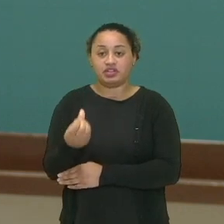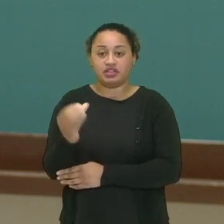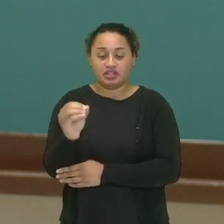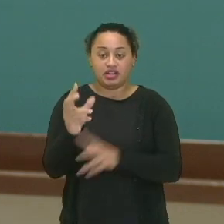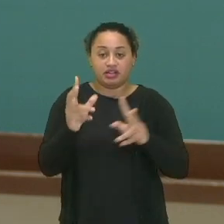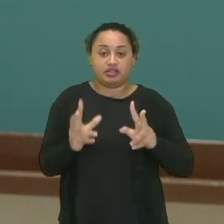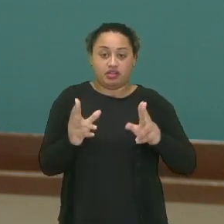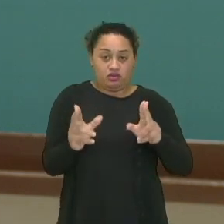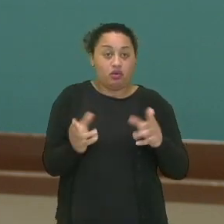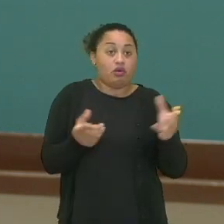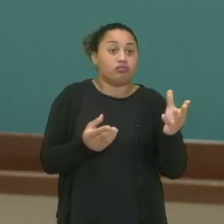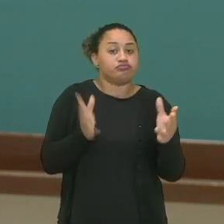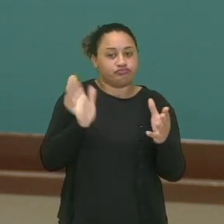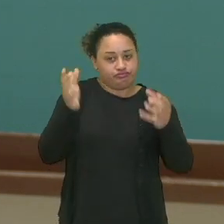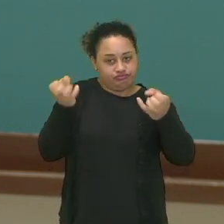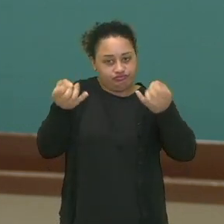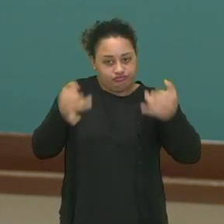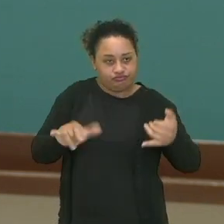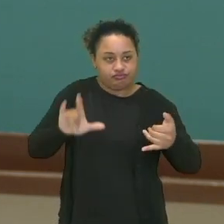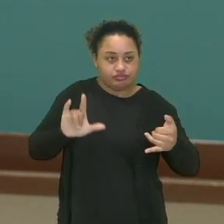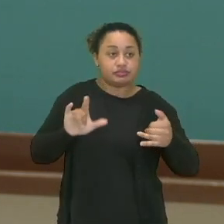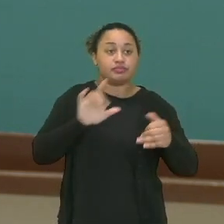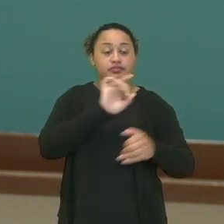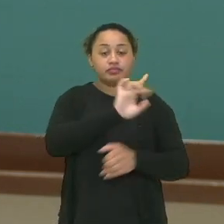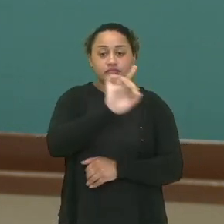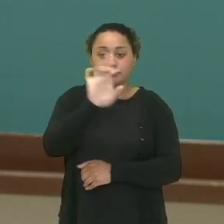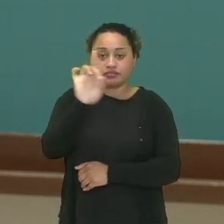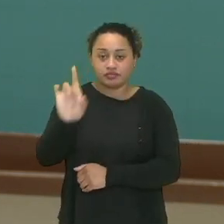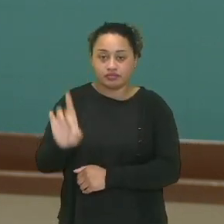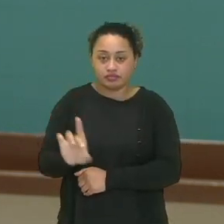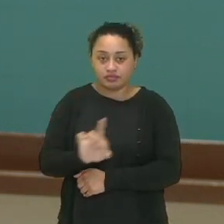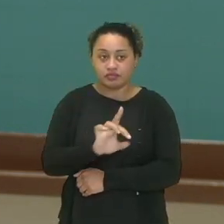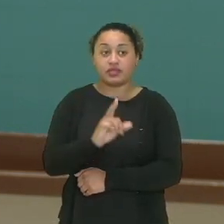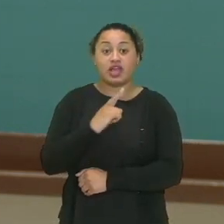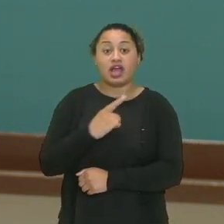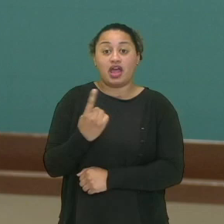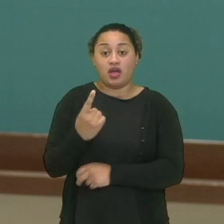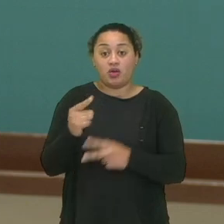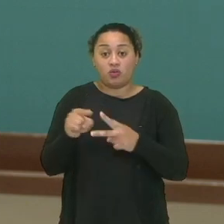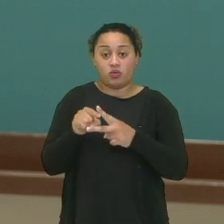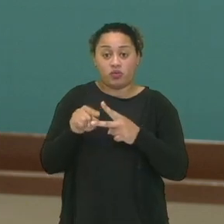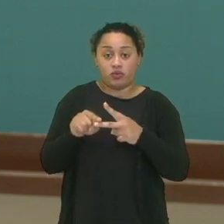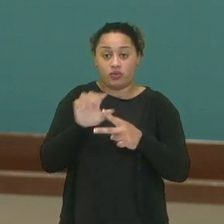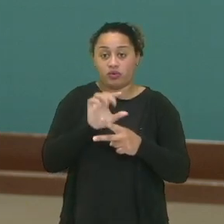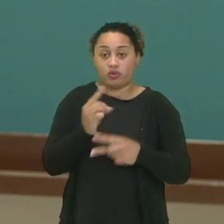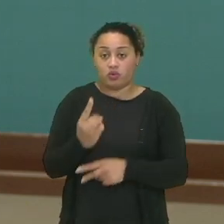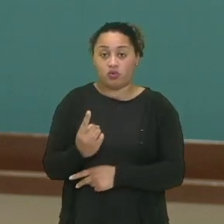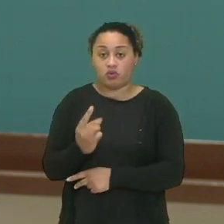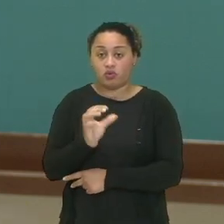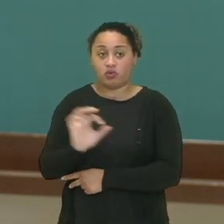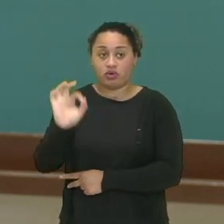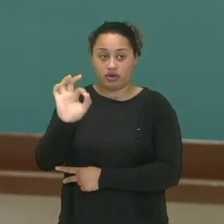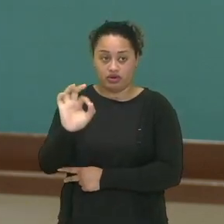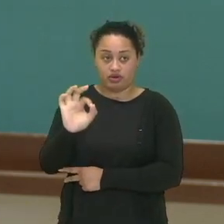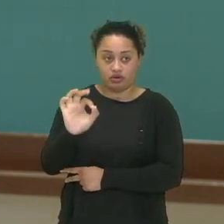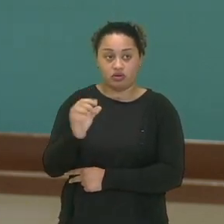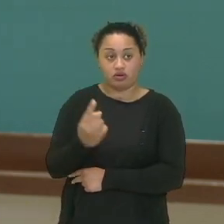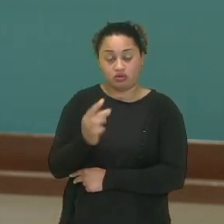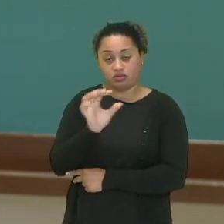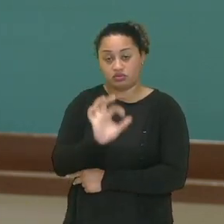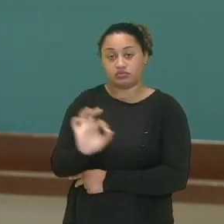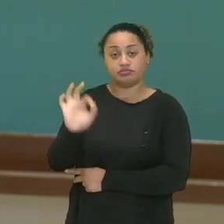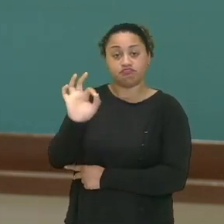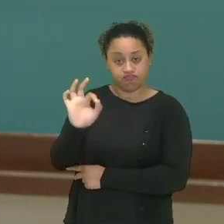iguais, como já falei, e cada parte é chamada de 1 grau, né? Então, lê-se, né? Como que a gente lê? 1